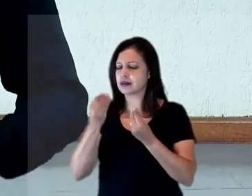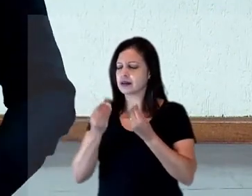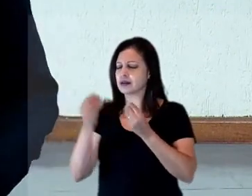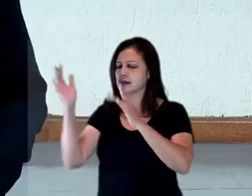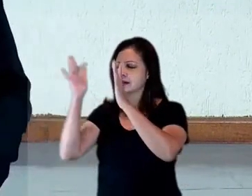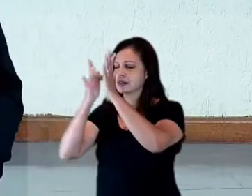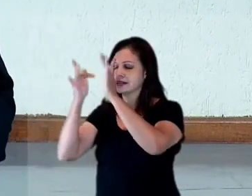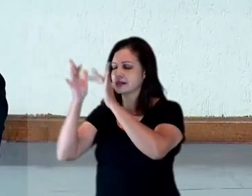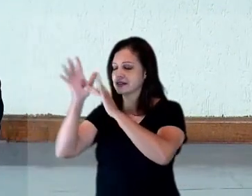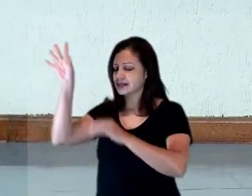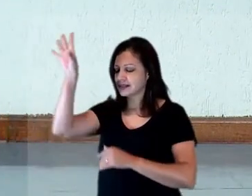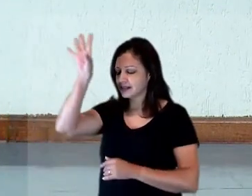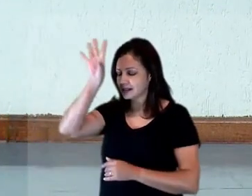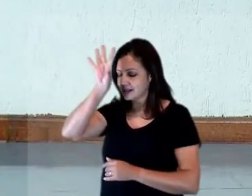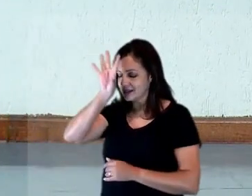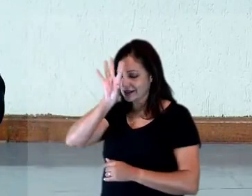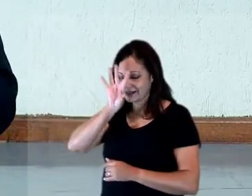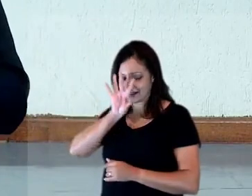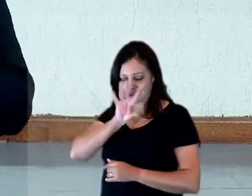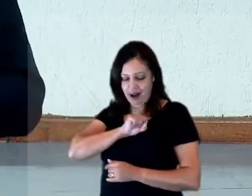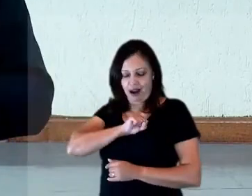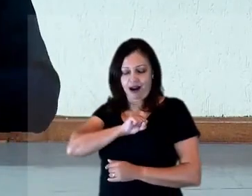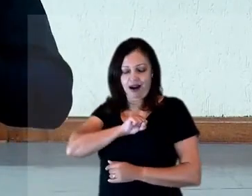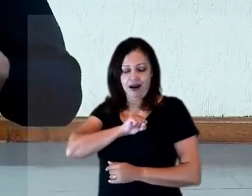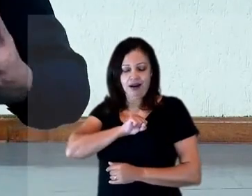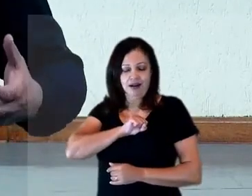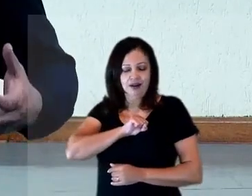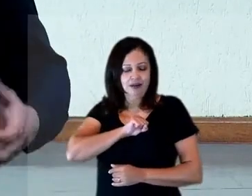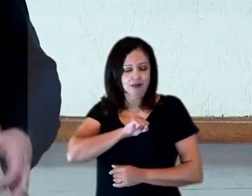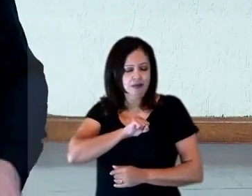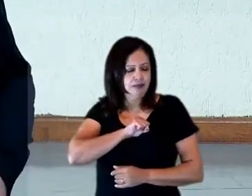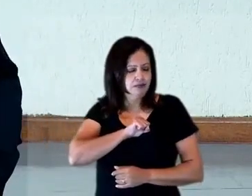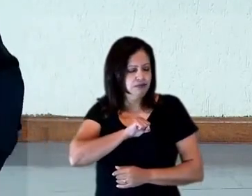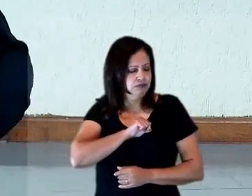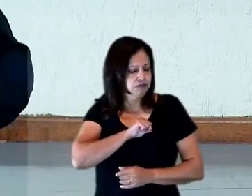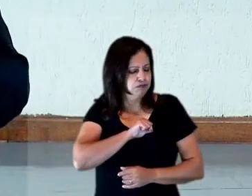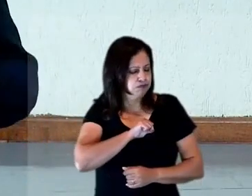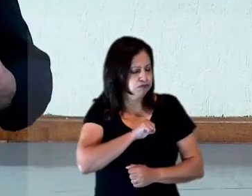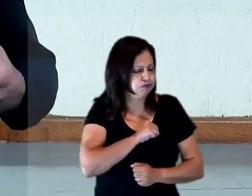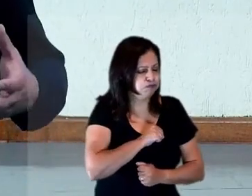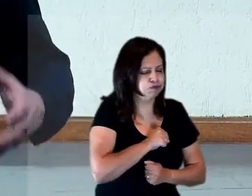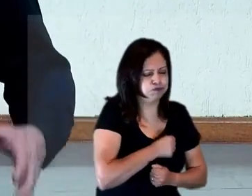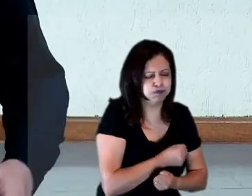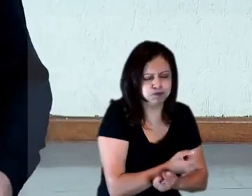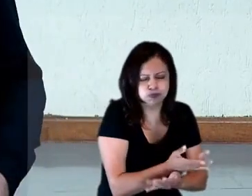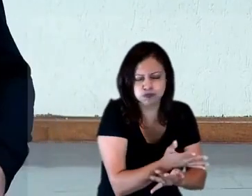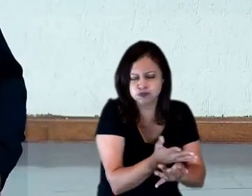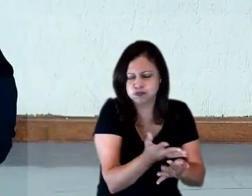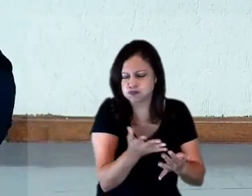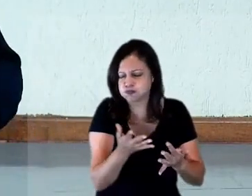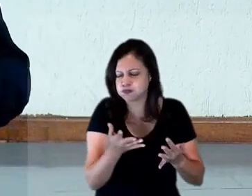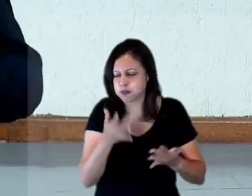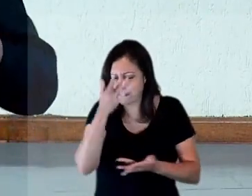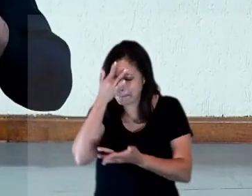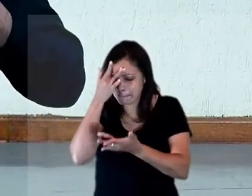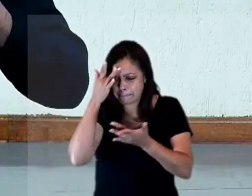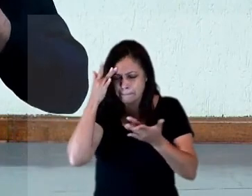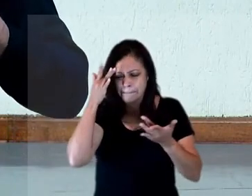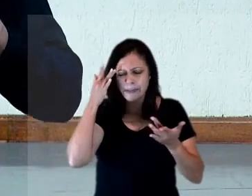demonstrou por nós, e que as pessoas ao nosso redor naturalmente possam